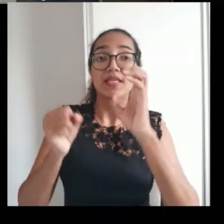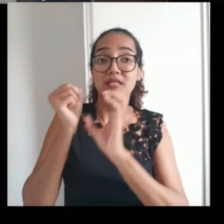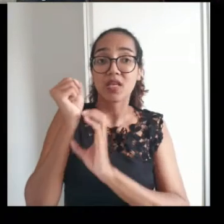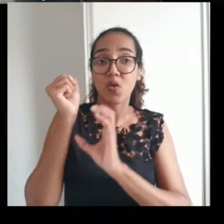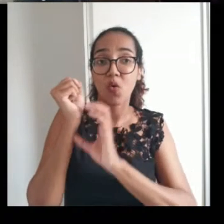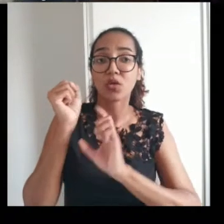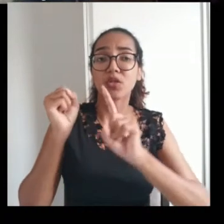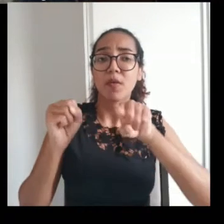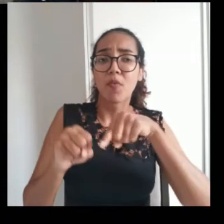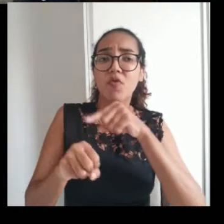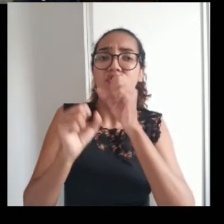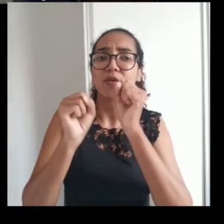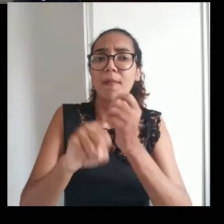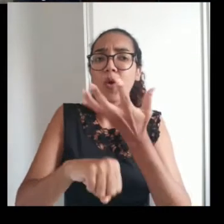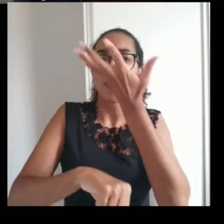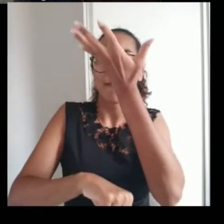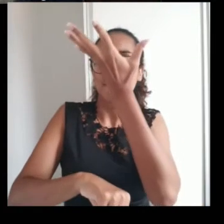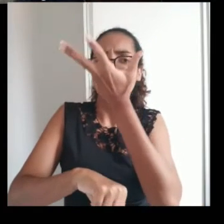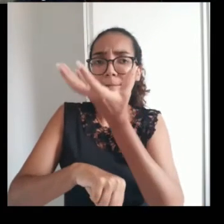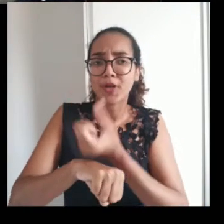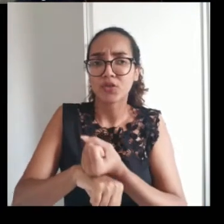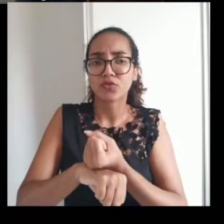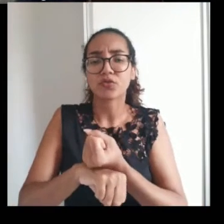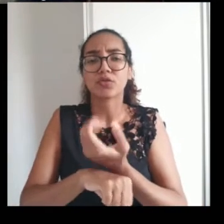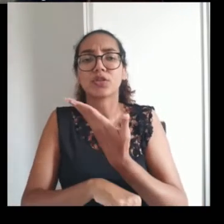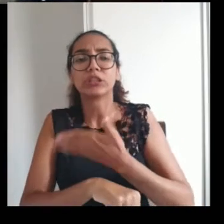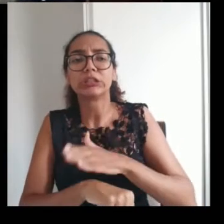tentar fazer aí de uma forma